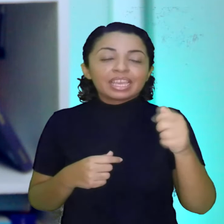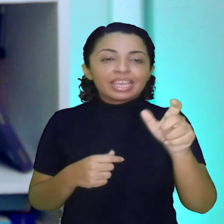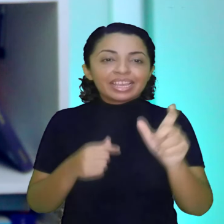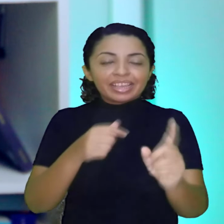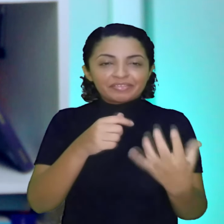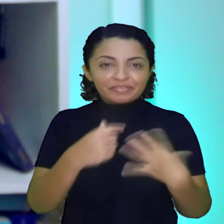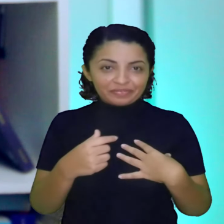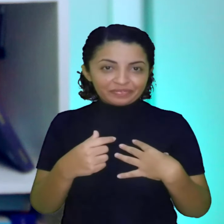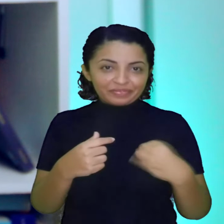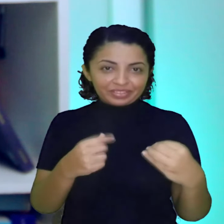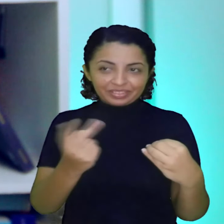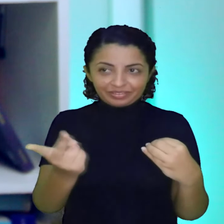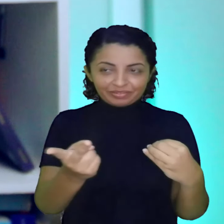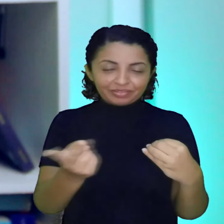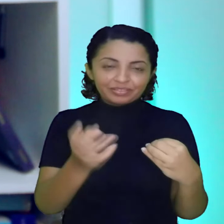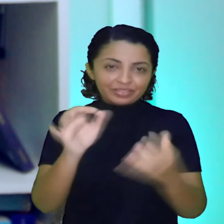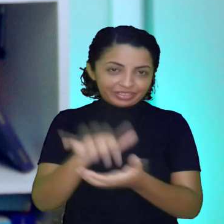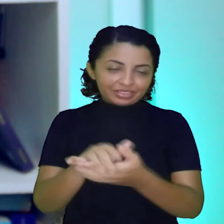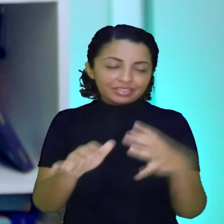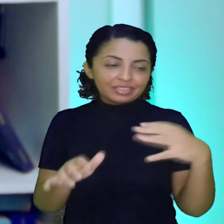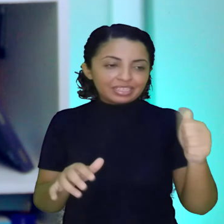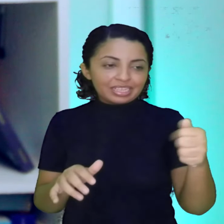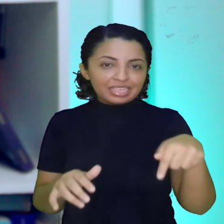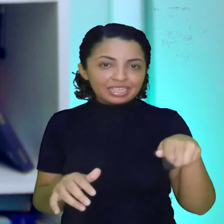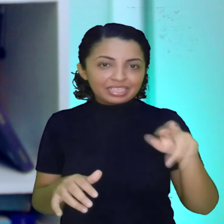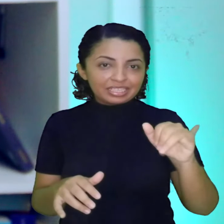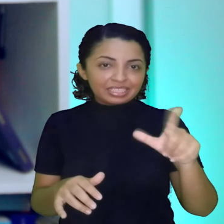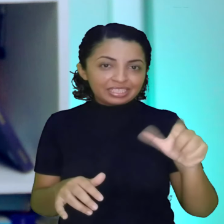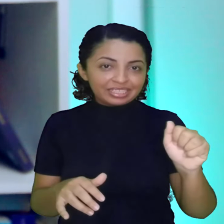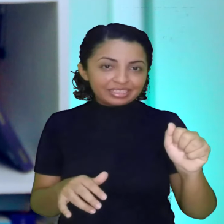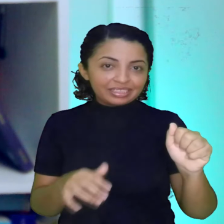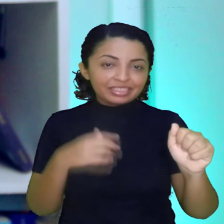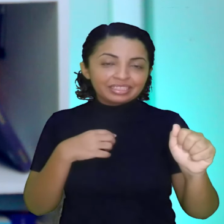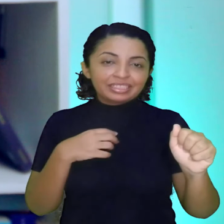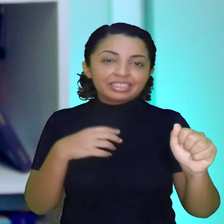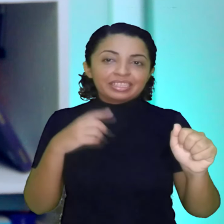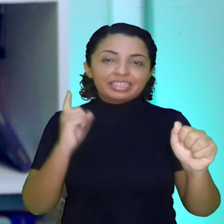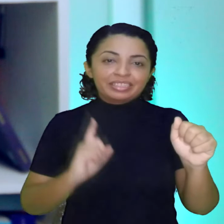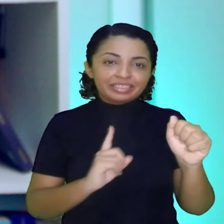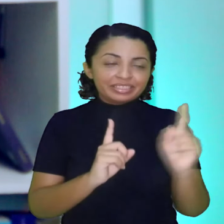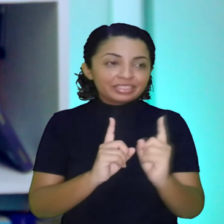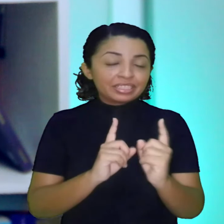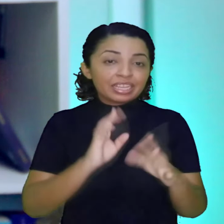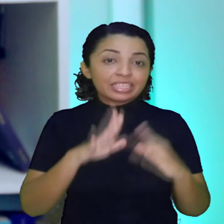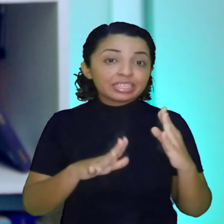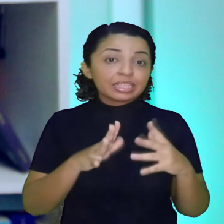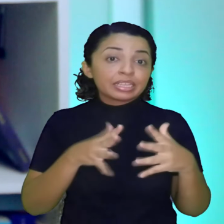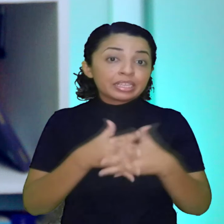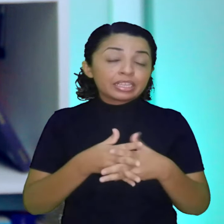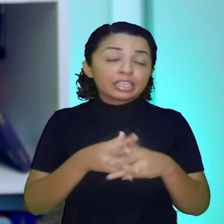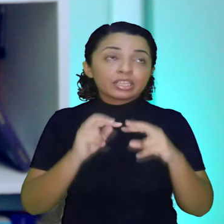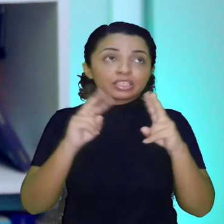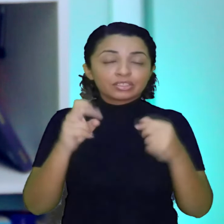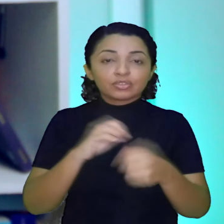jovem filha do casal, elas às vezes viram um anticlímax. Existem questões raciais